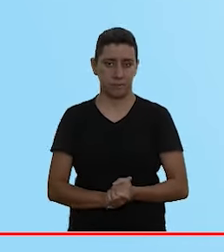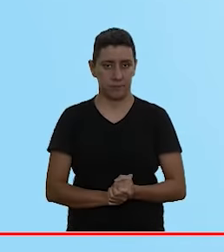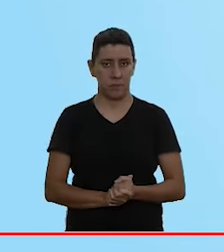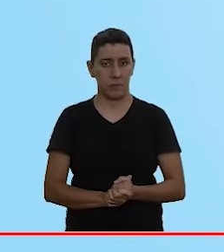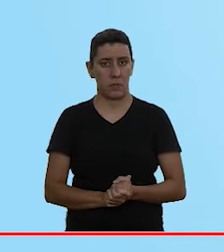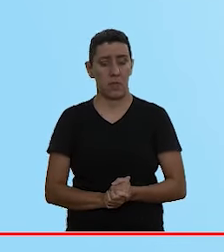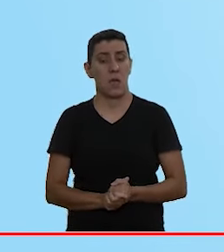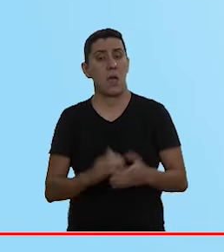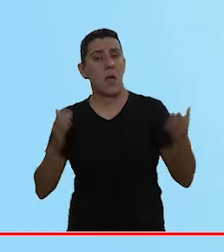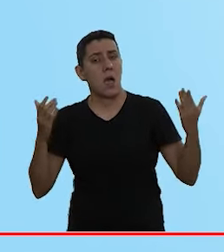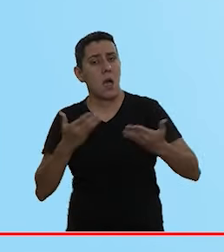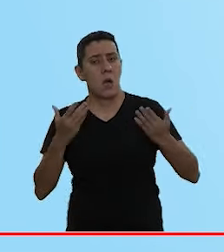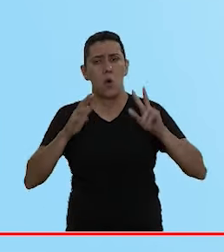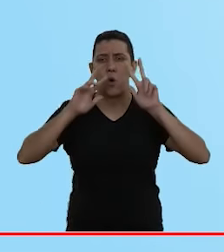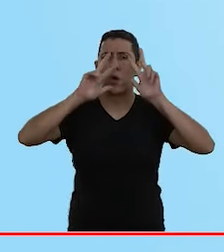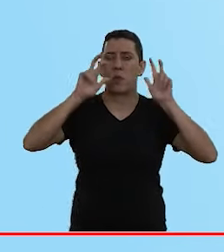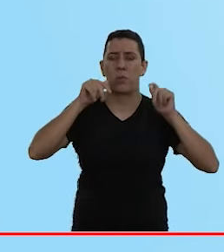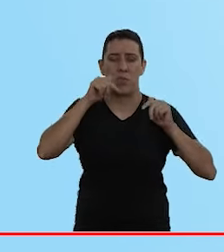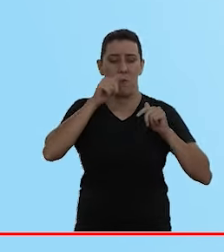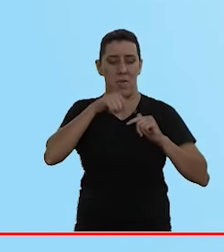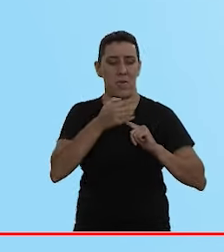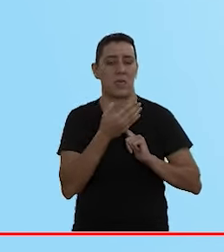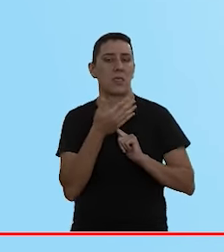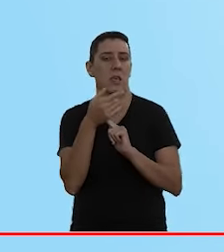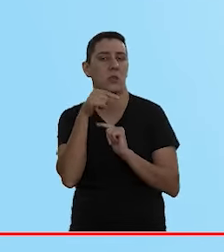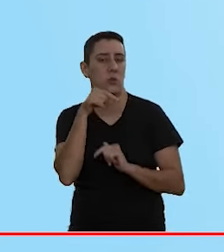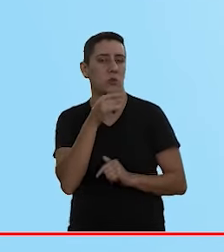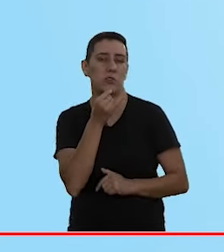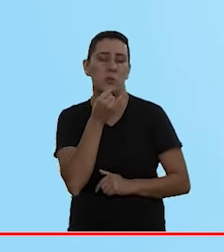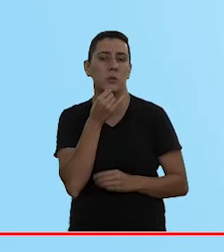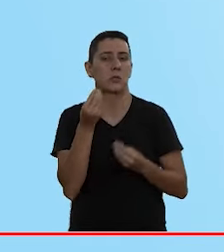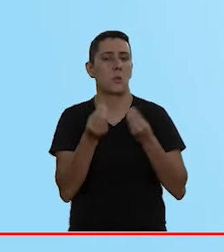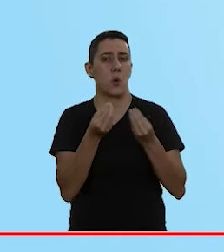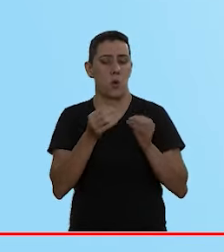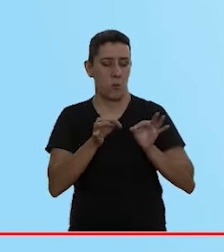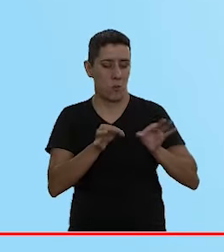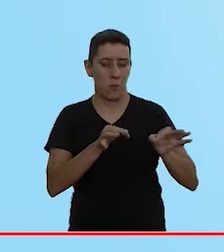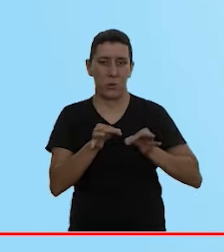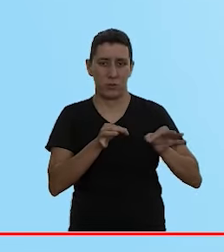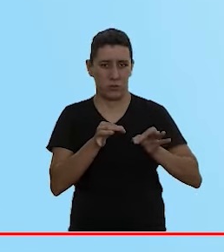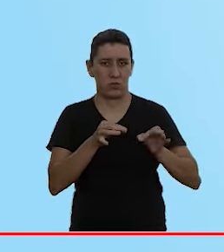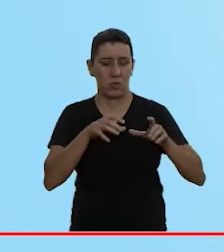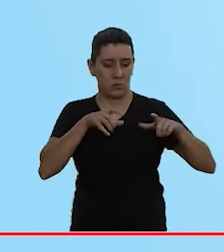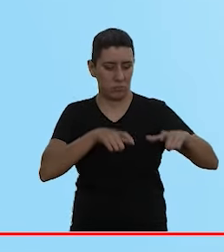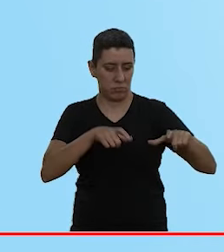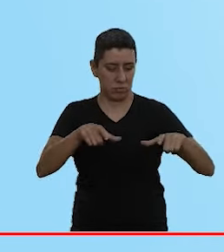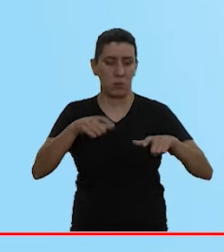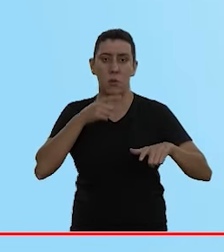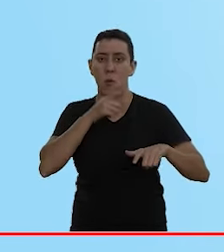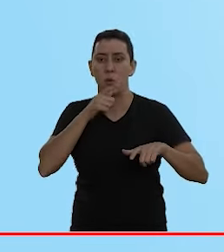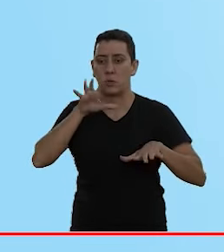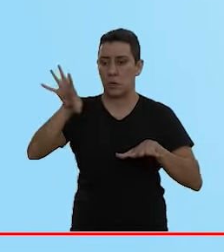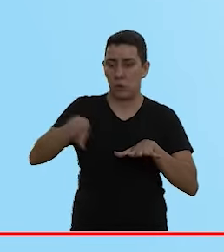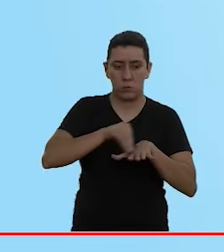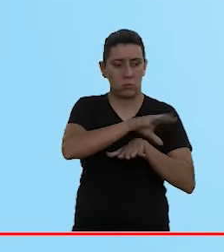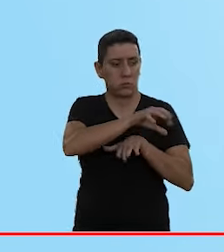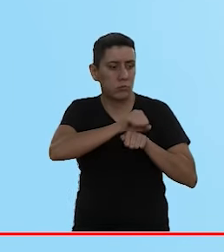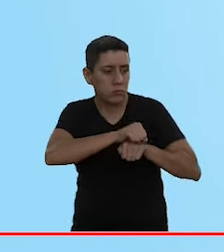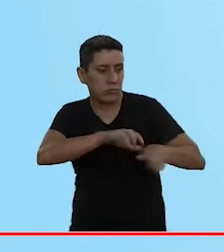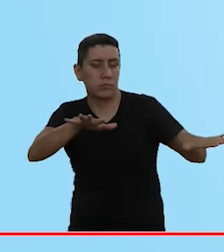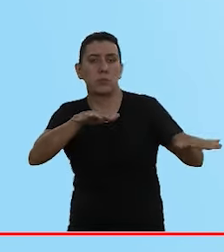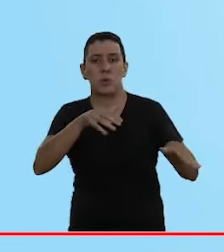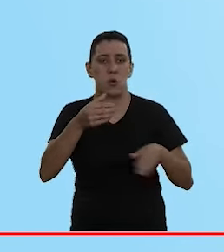fala aqui, né, em utility scale, por exemplo, a gente fala de uma rede elétrica, de uma subestação, tá?